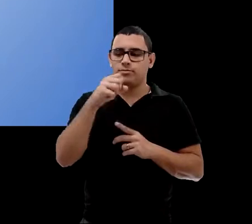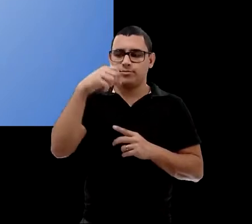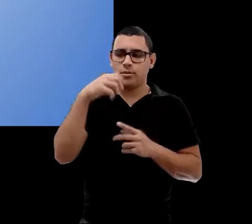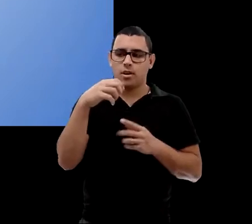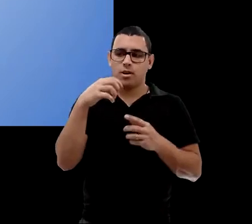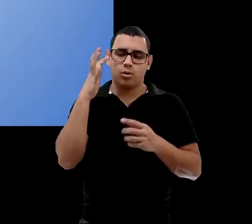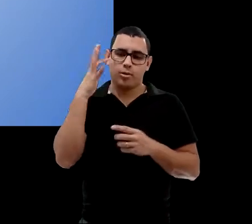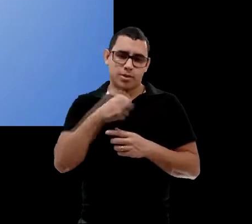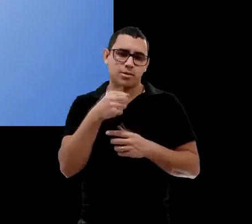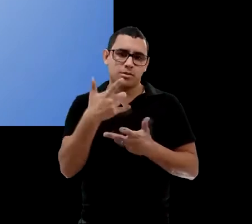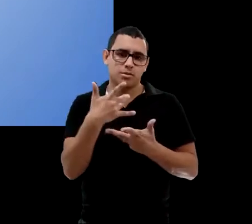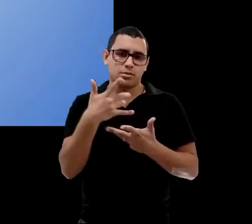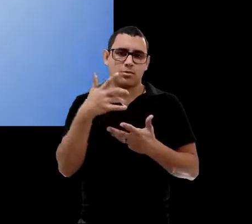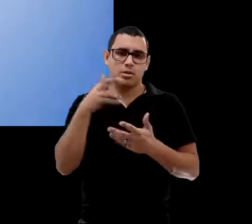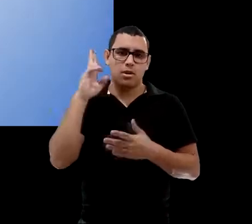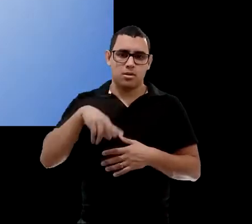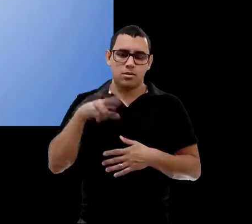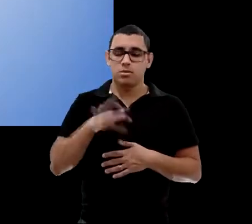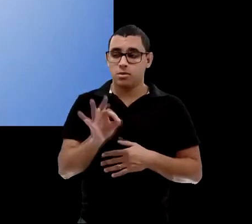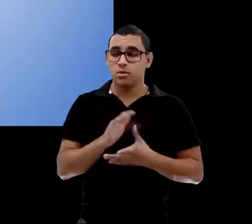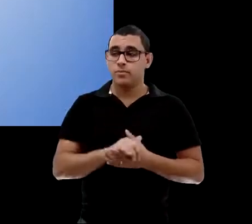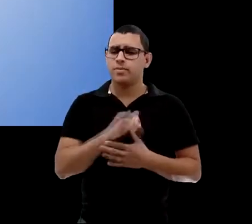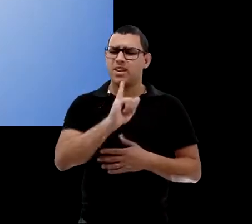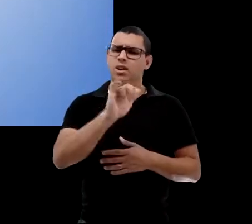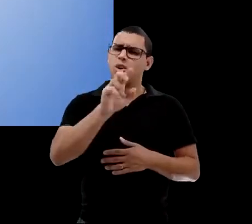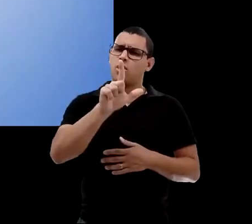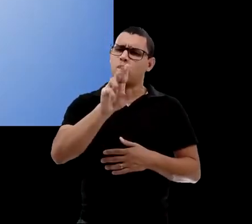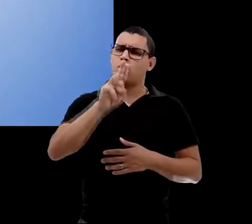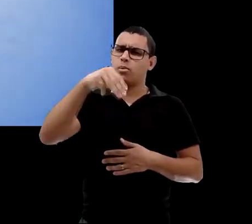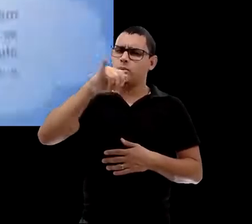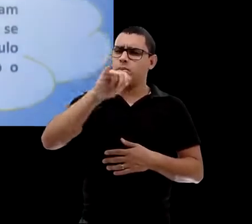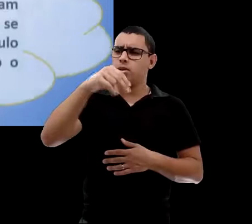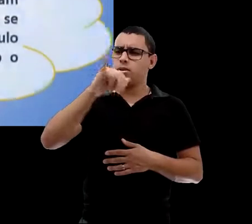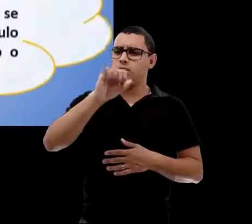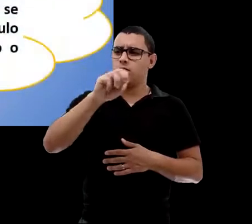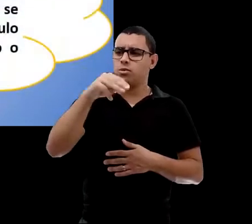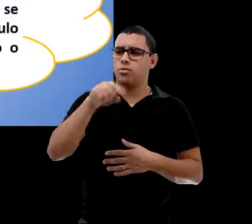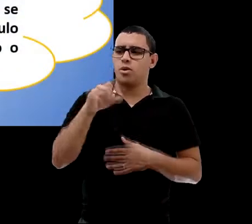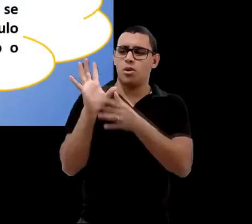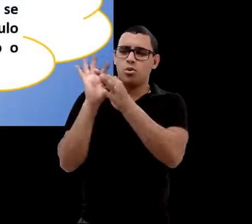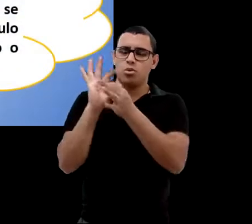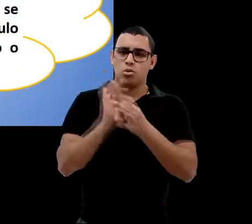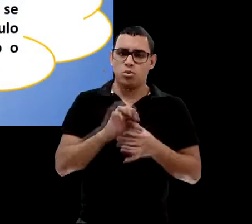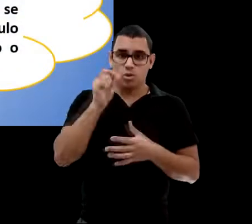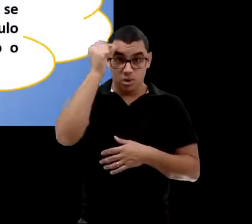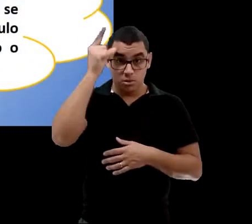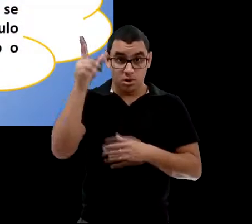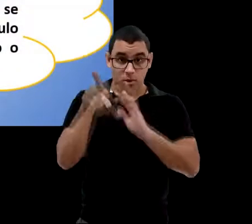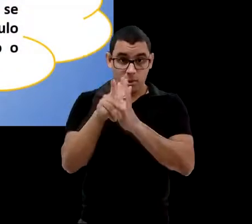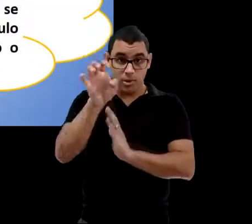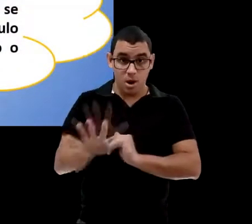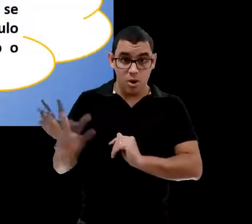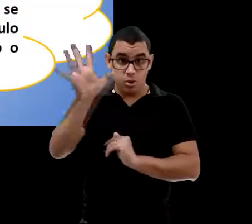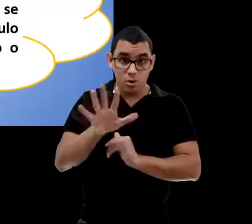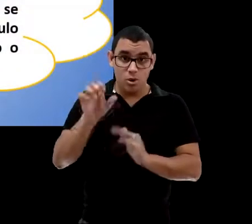e nós teremos mais uma posteriormente, certo? E o iluminismo, o que foi, afinal? Um conjunto de ideias que